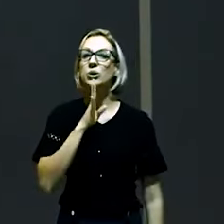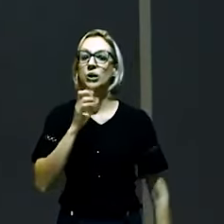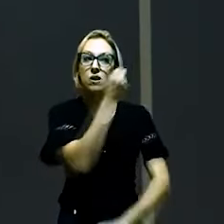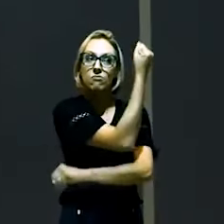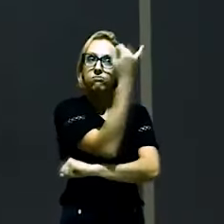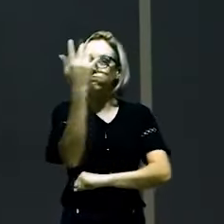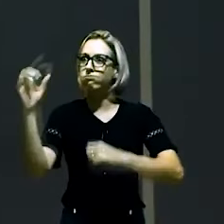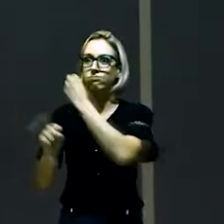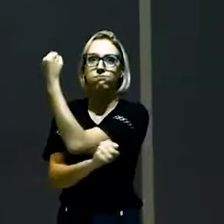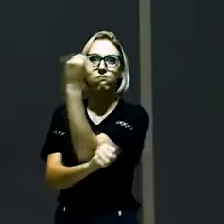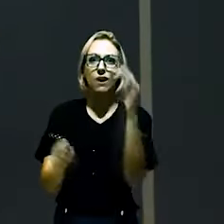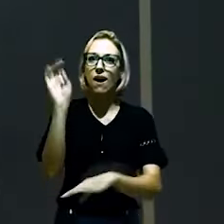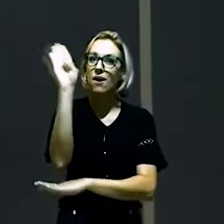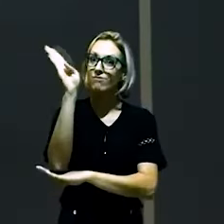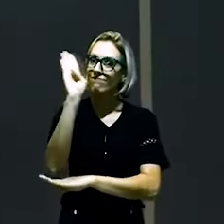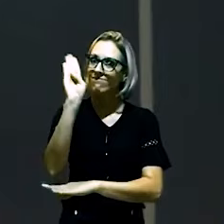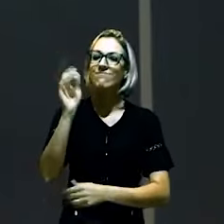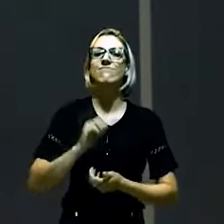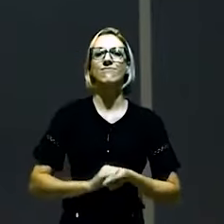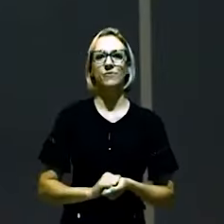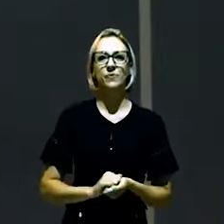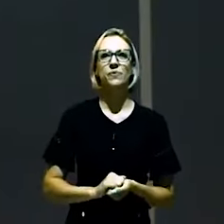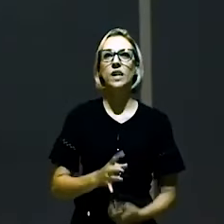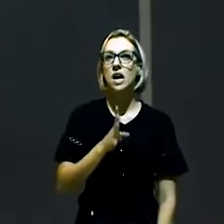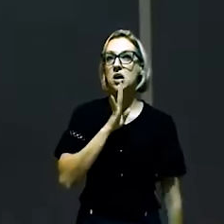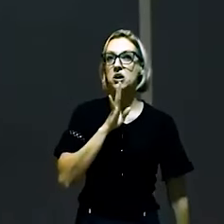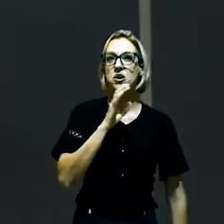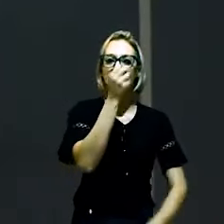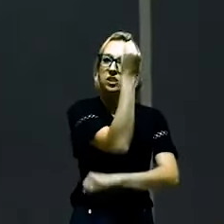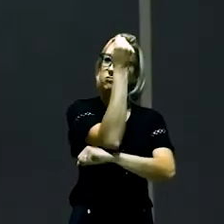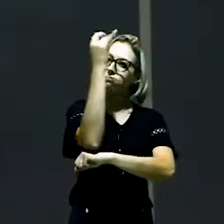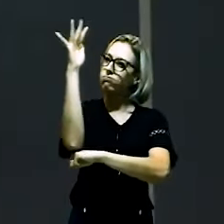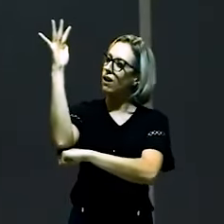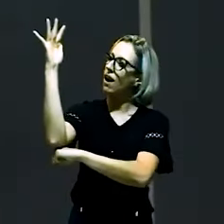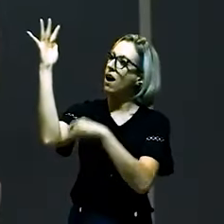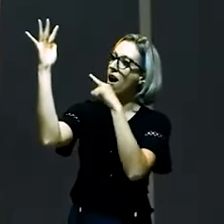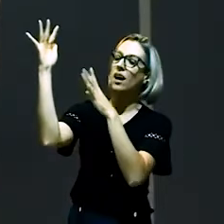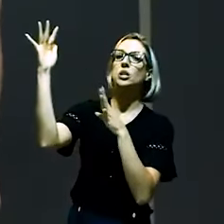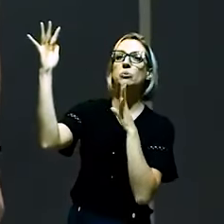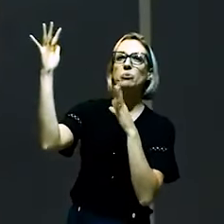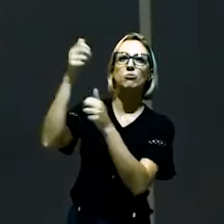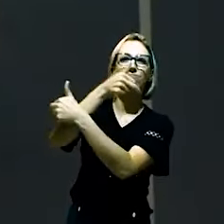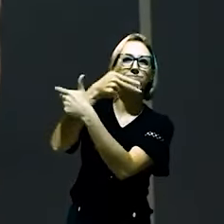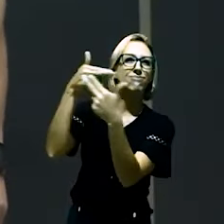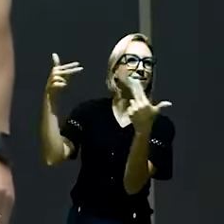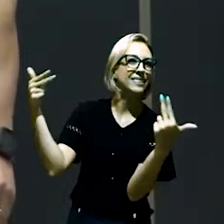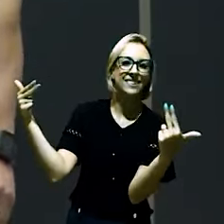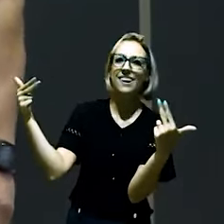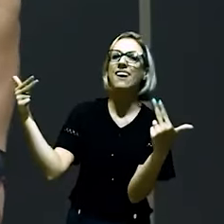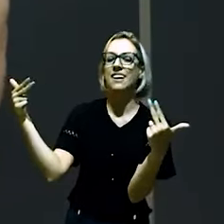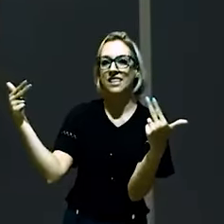Entendia desde um cedro do Líbano até uma planta. Essas plantas que nascem nos